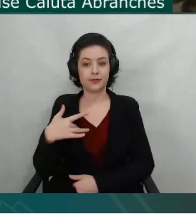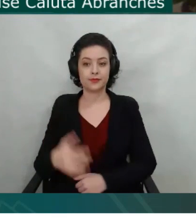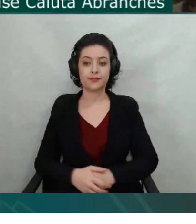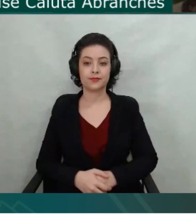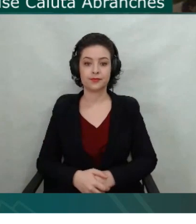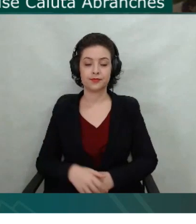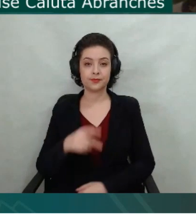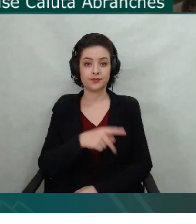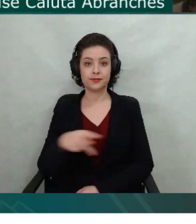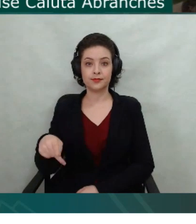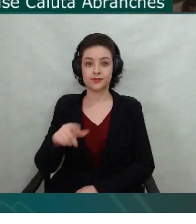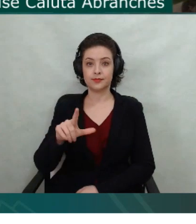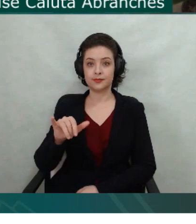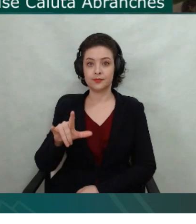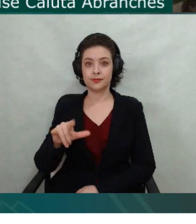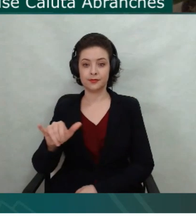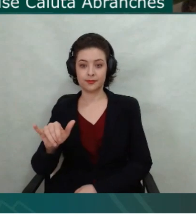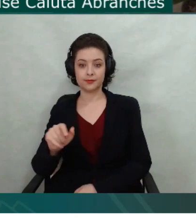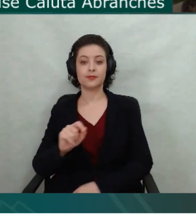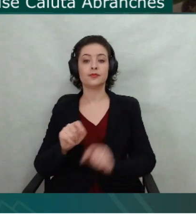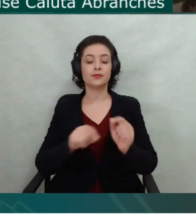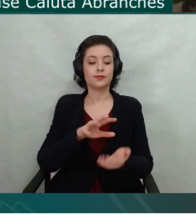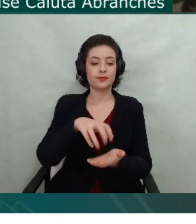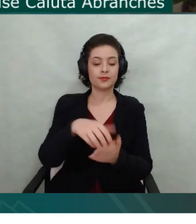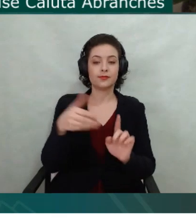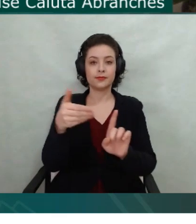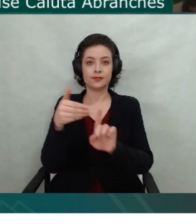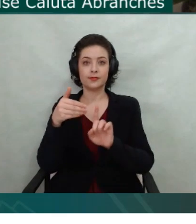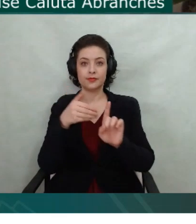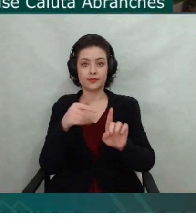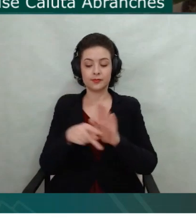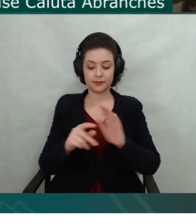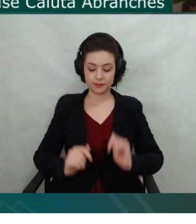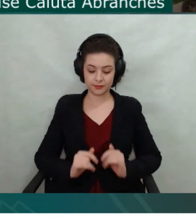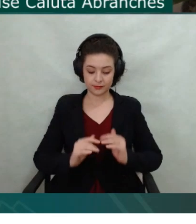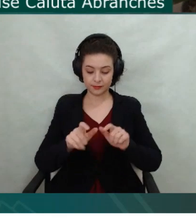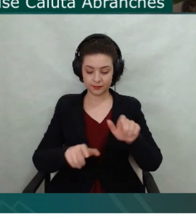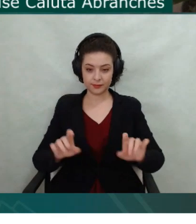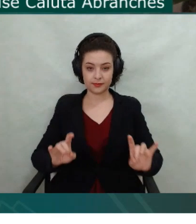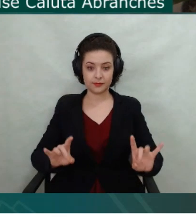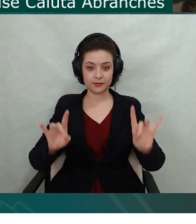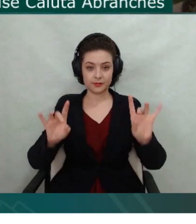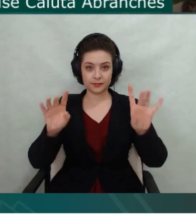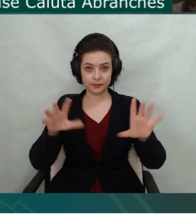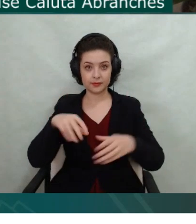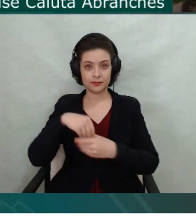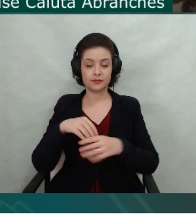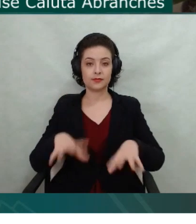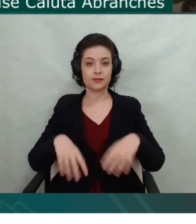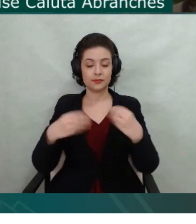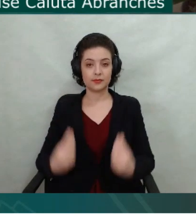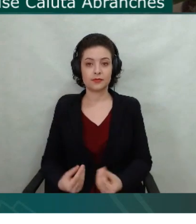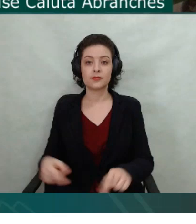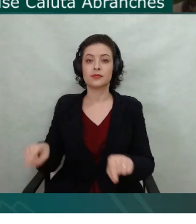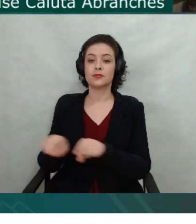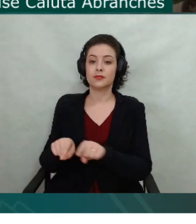é coordenadora do Centro de Referências para Imunobiológicos Especiais da Unifesp e